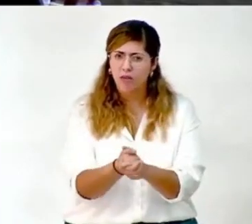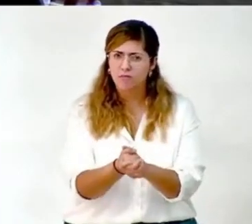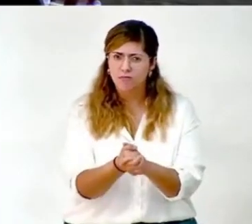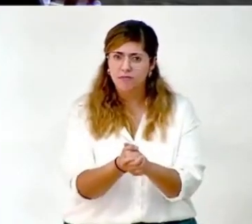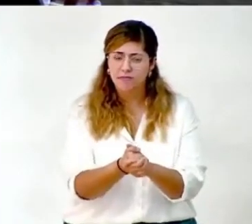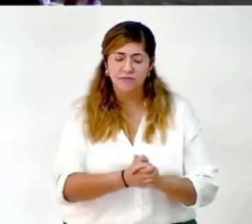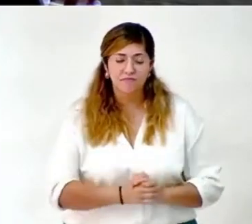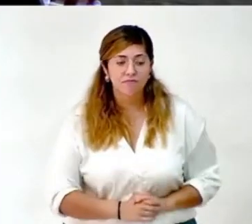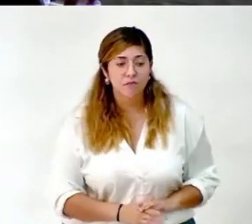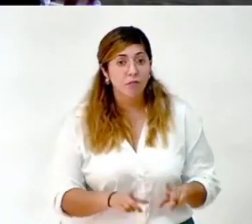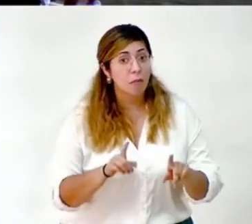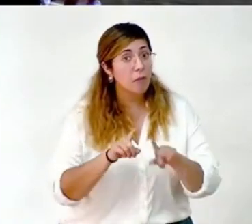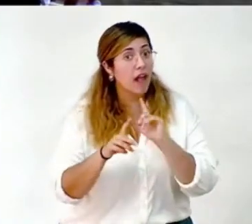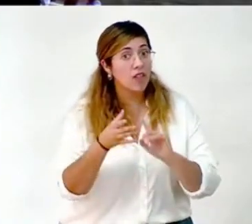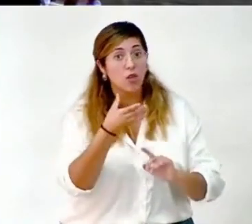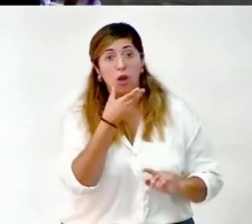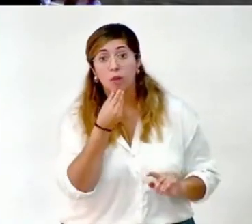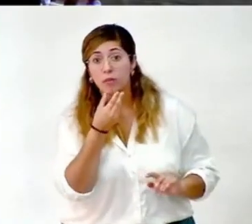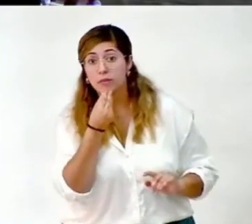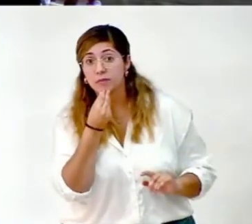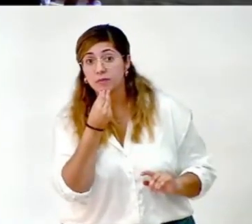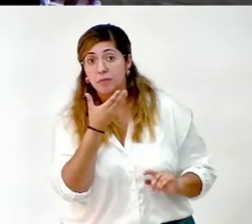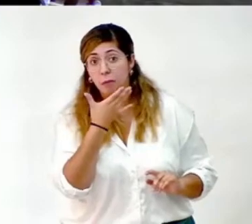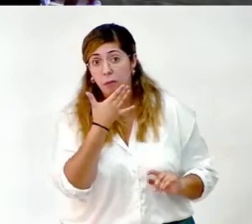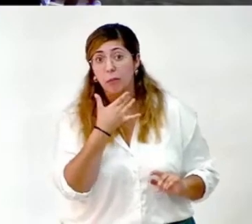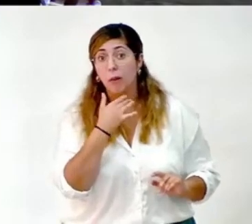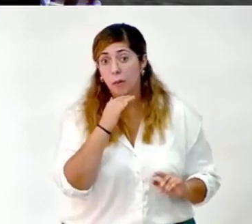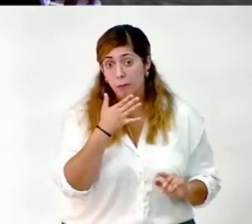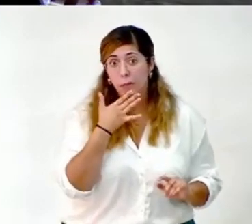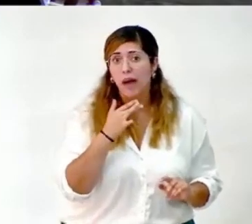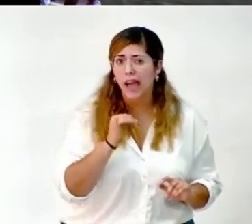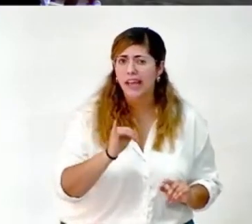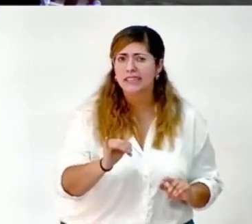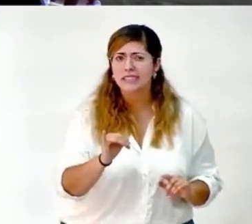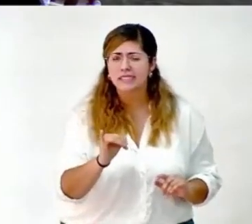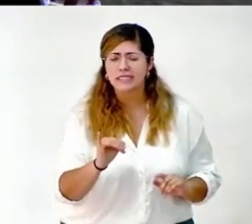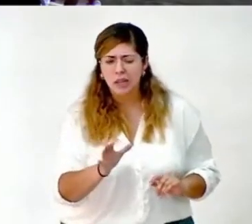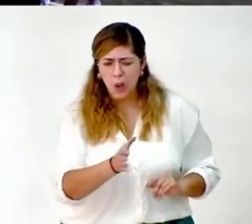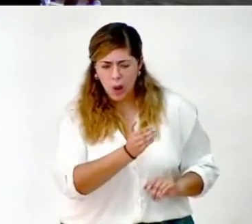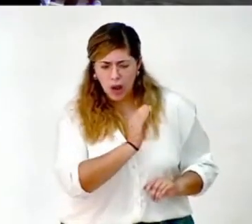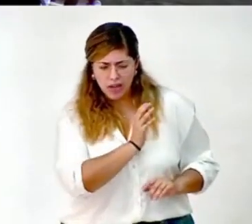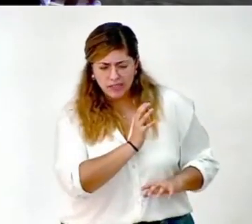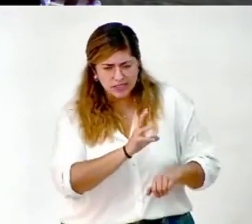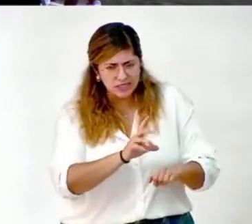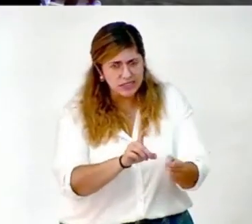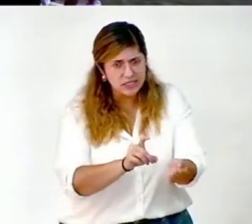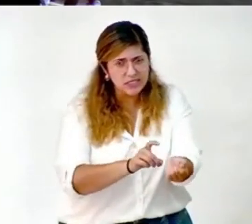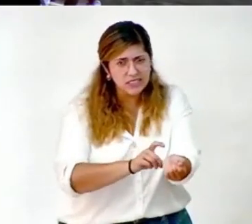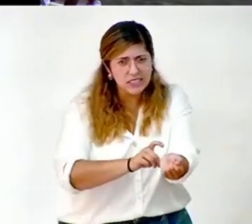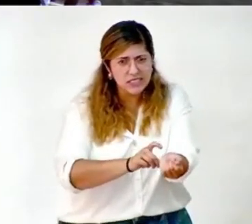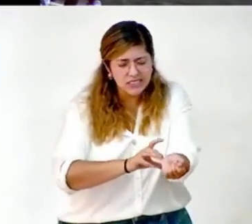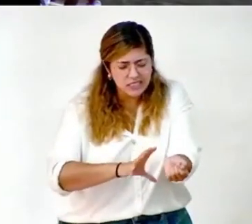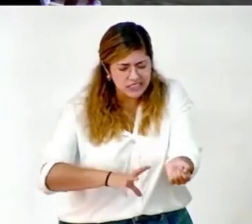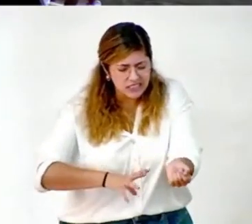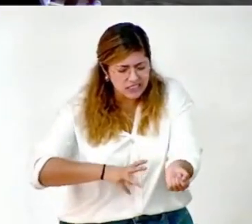E aquele homem, então, alimentou o seu coração com raiva e amargura de